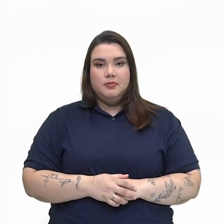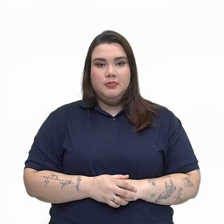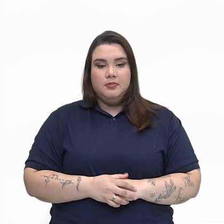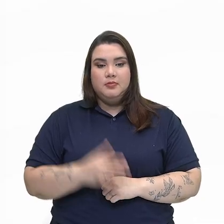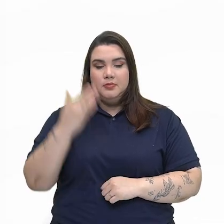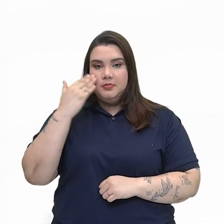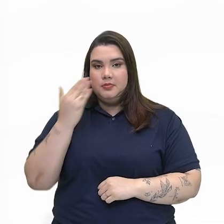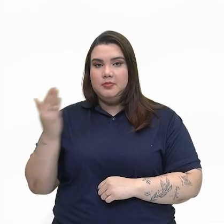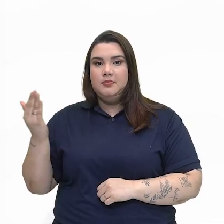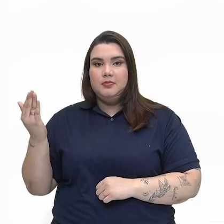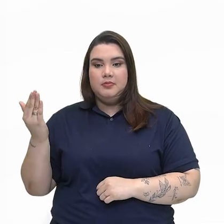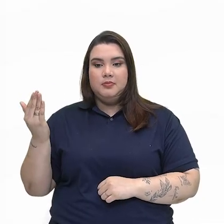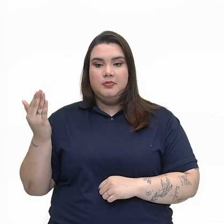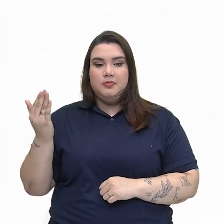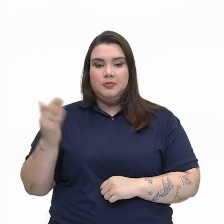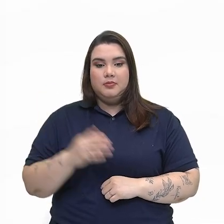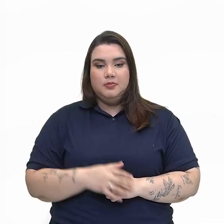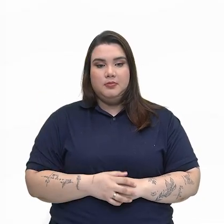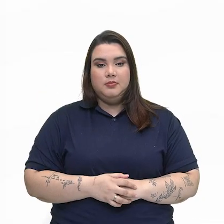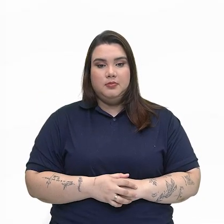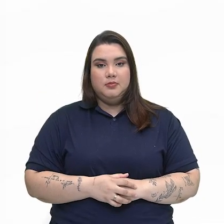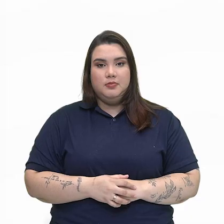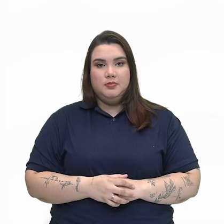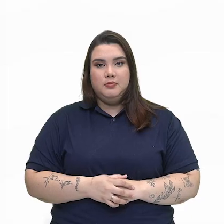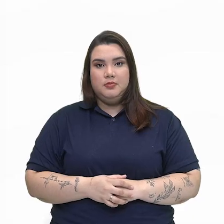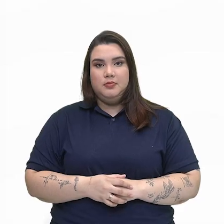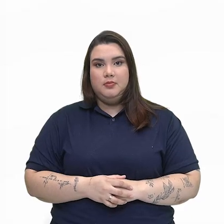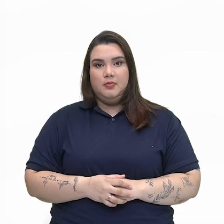pelo algarismo 6.